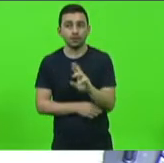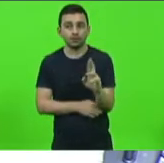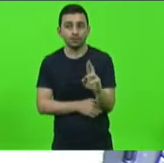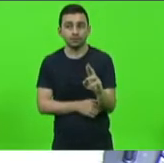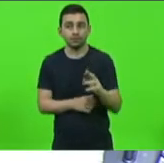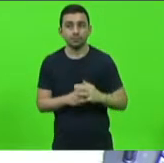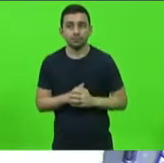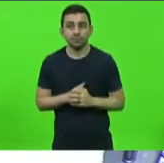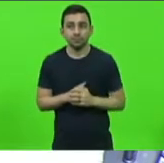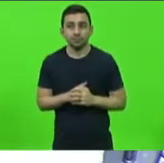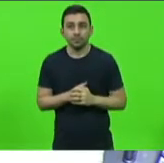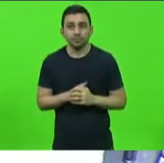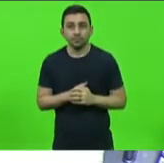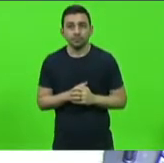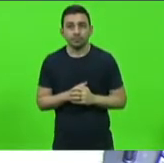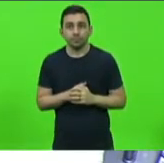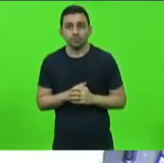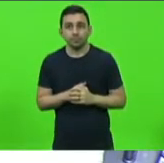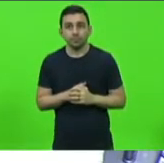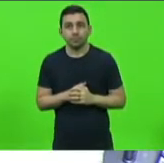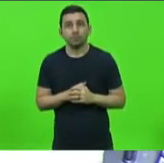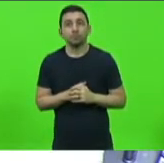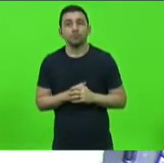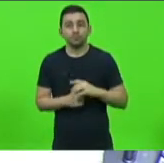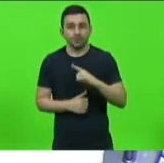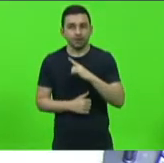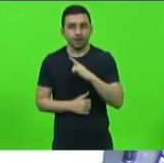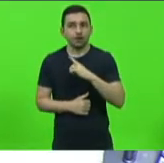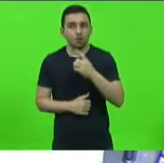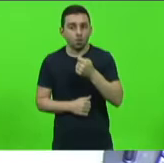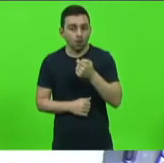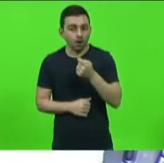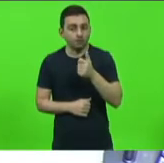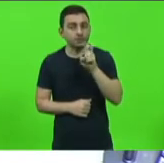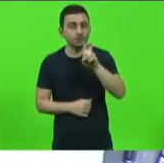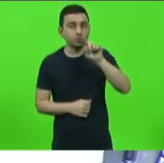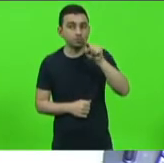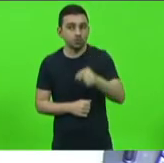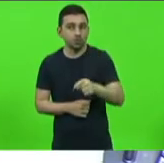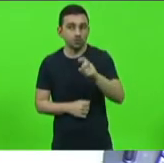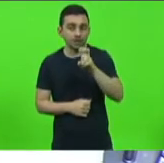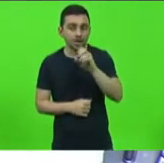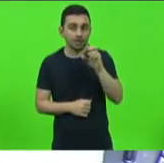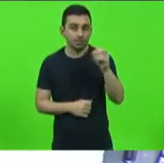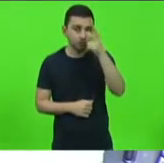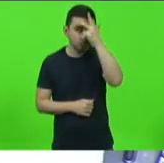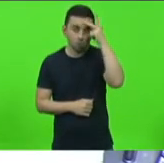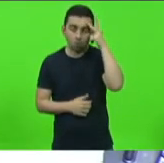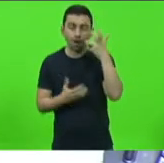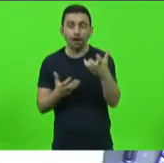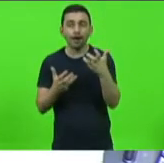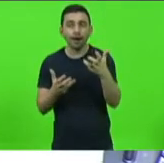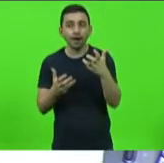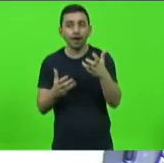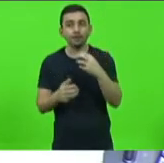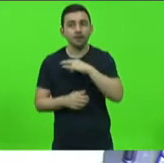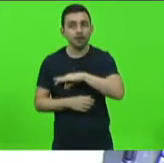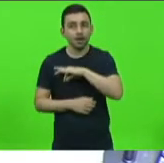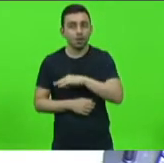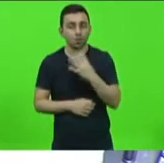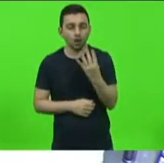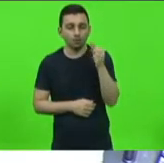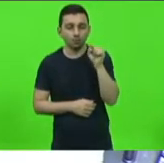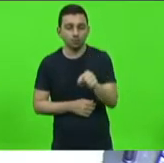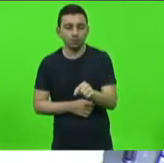Olha só. Nós tínhamos quase 5.500 pessoas querendo ser aluno da PM, ganhando 4 mil e poucos